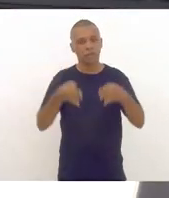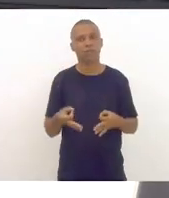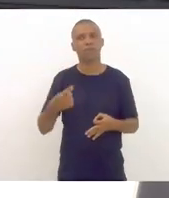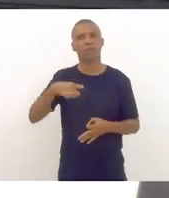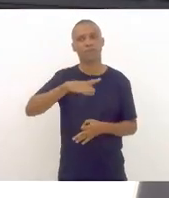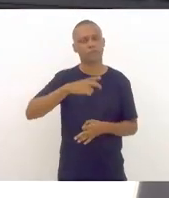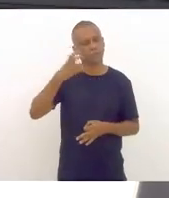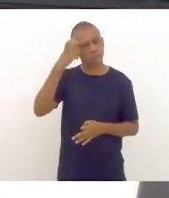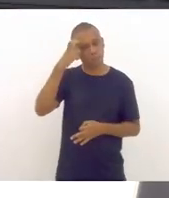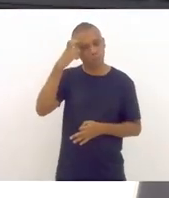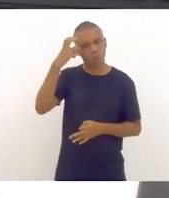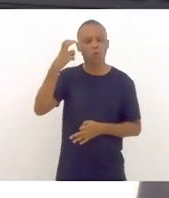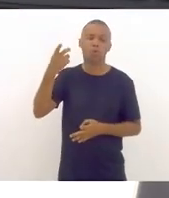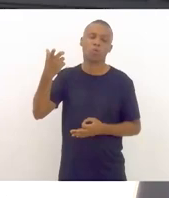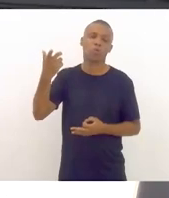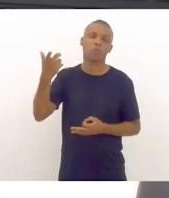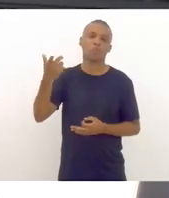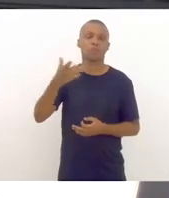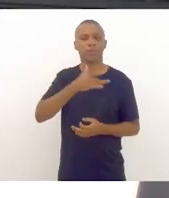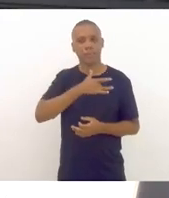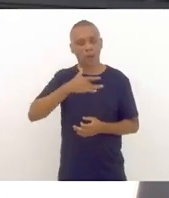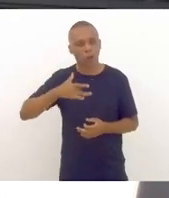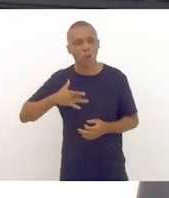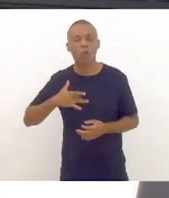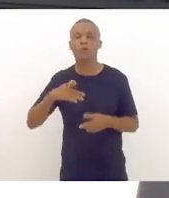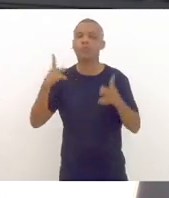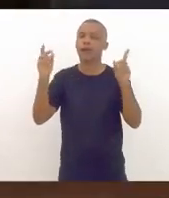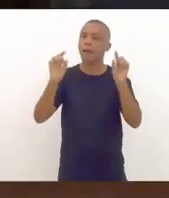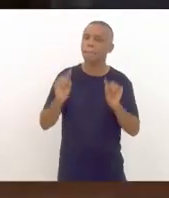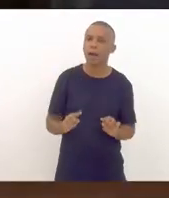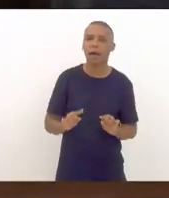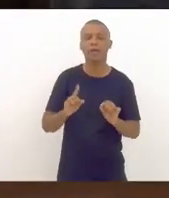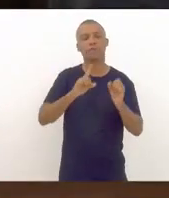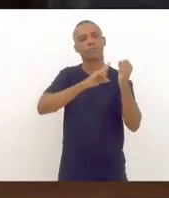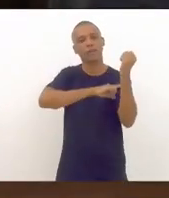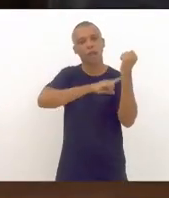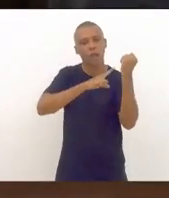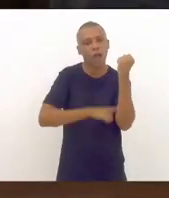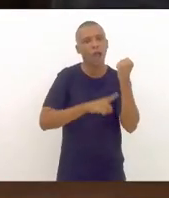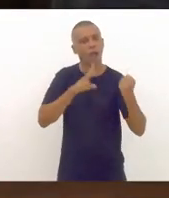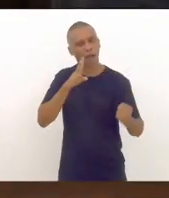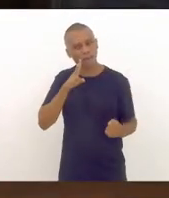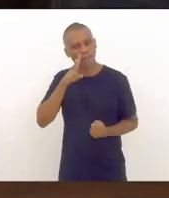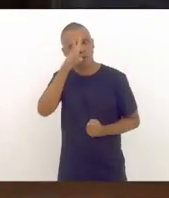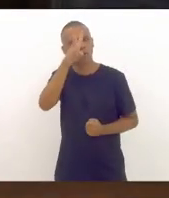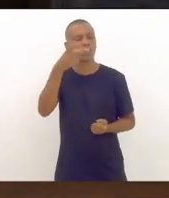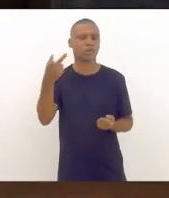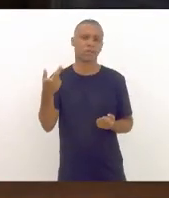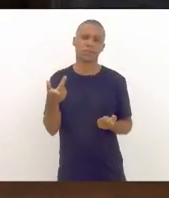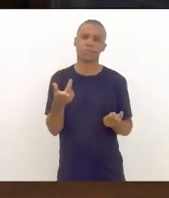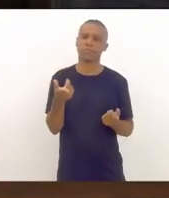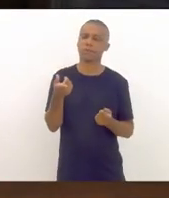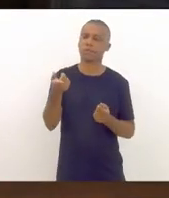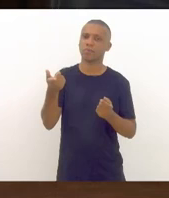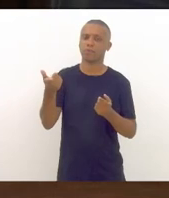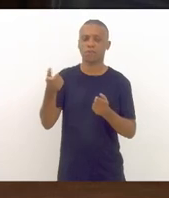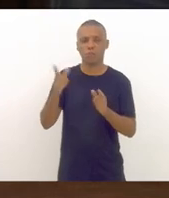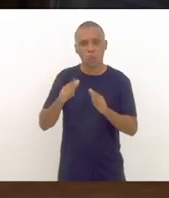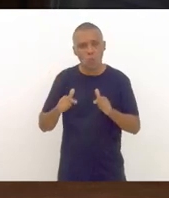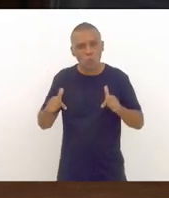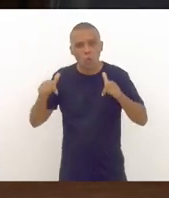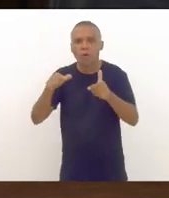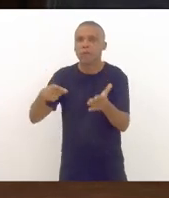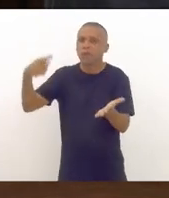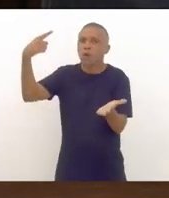a sabedoria, a saúde, a paz e a força para fazer aquilo que você se comprometeu